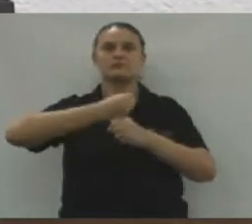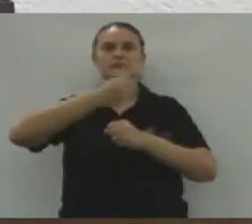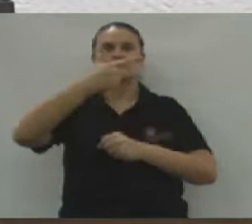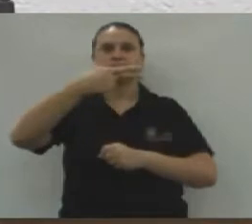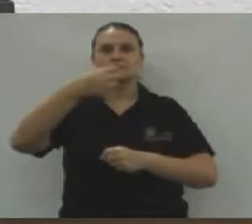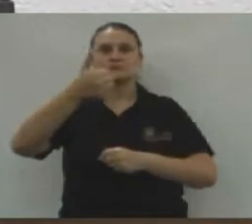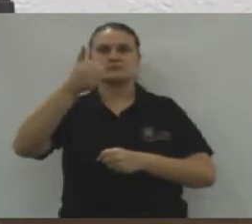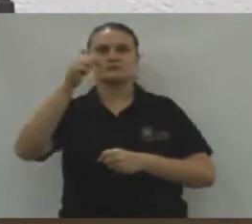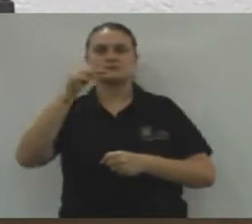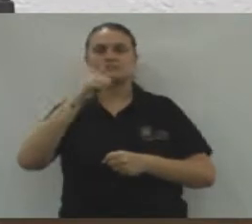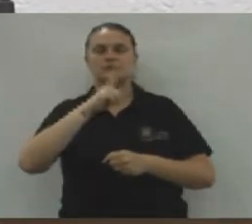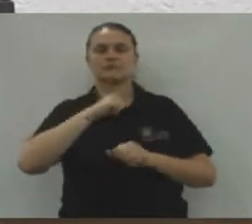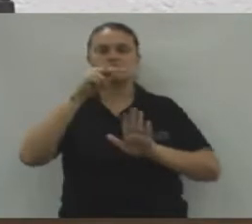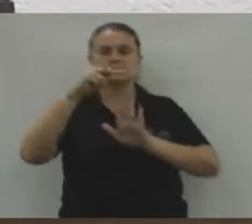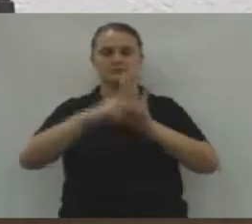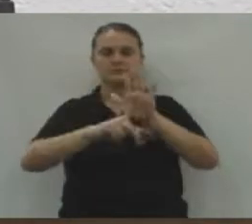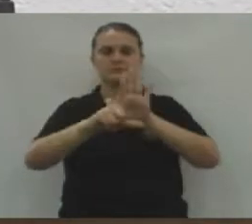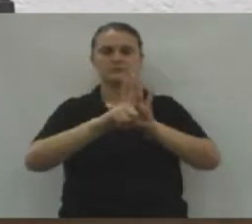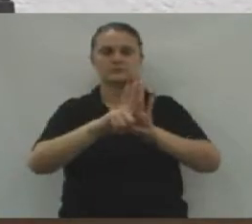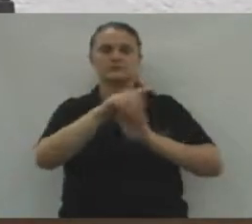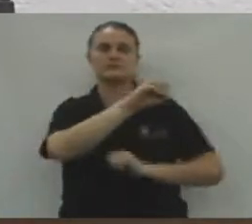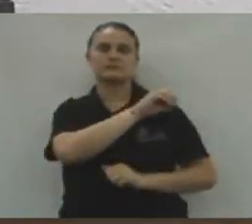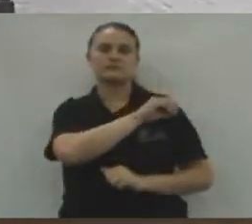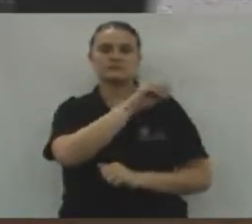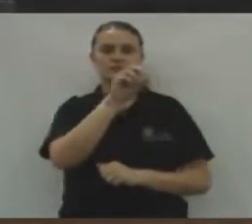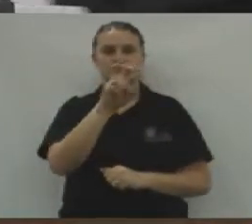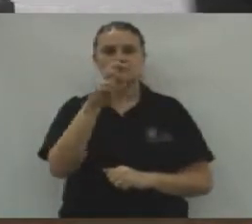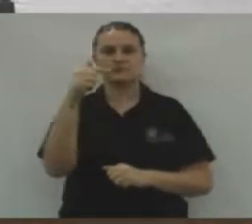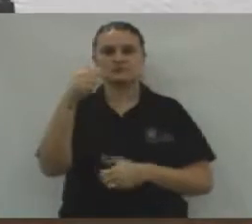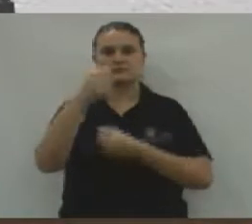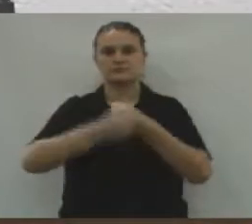1839/2017, encaminhando o projeto de lei número